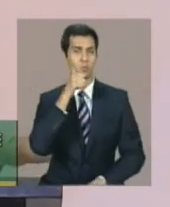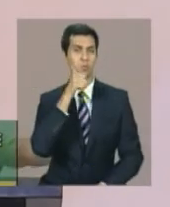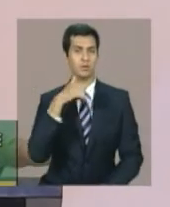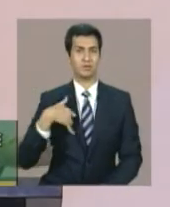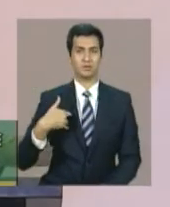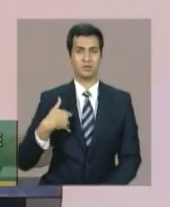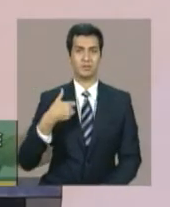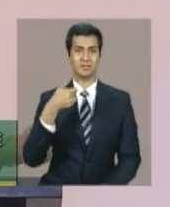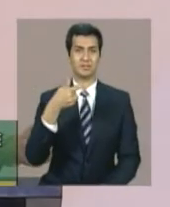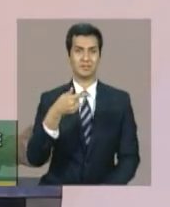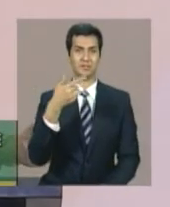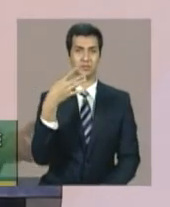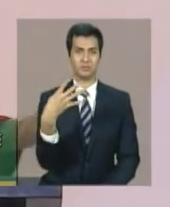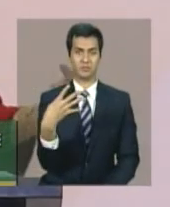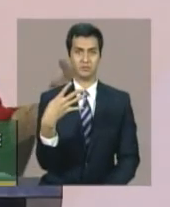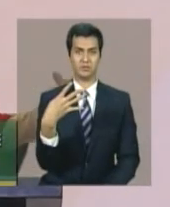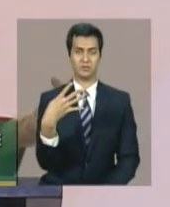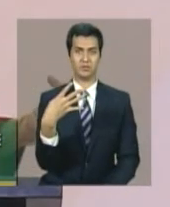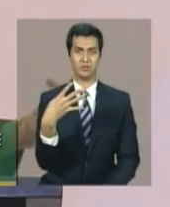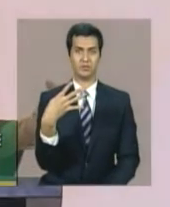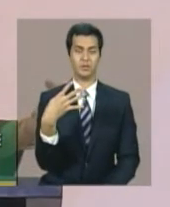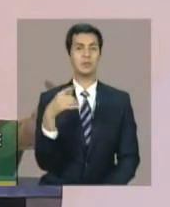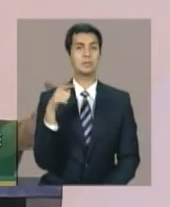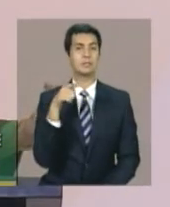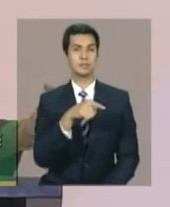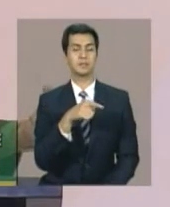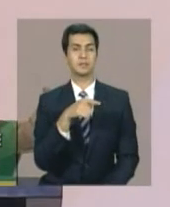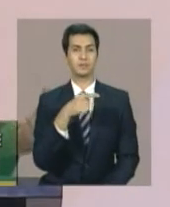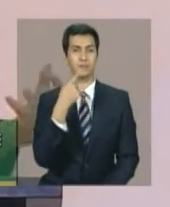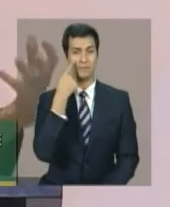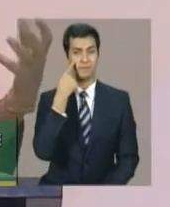74 anos estava vendo